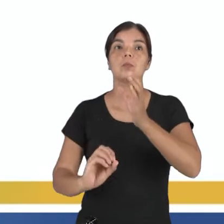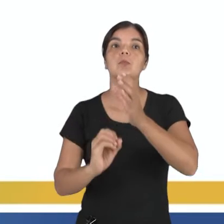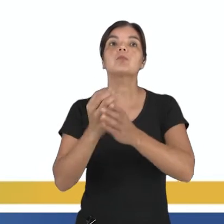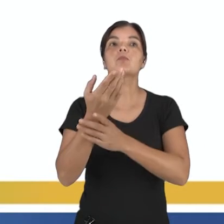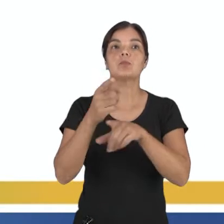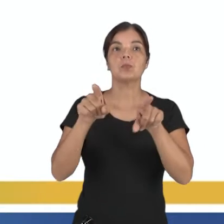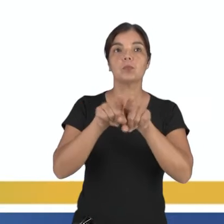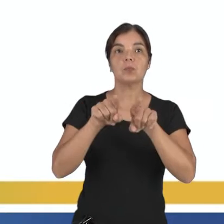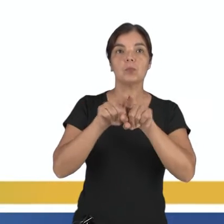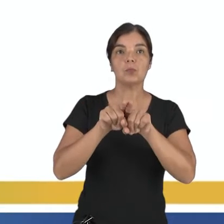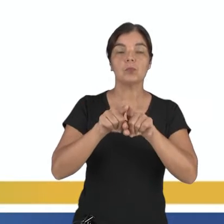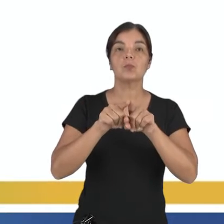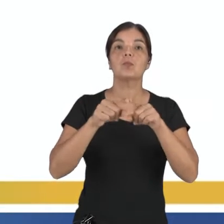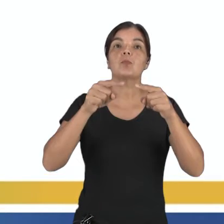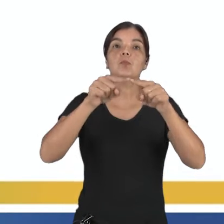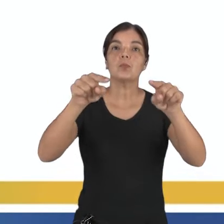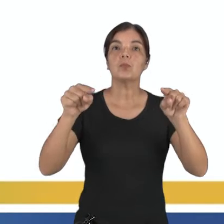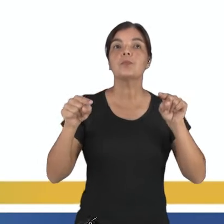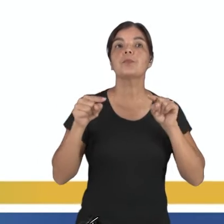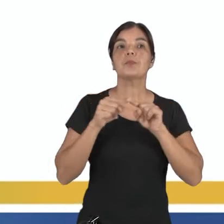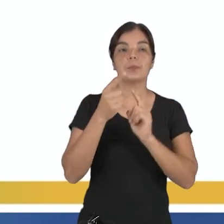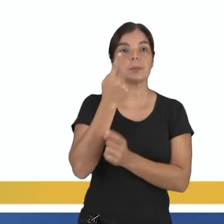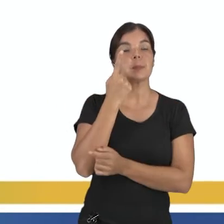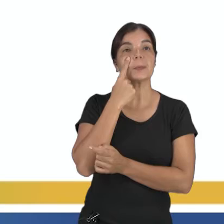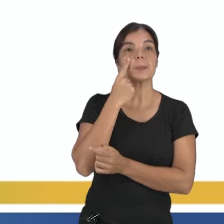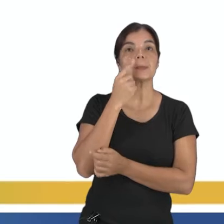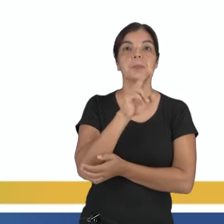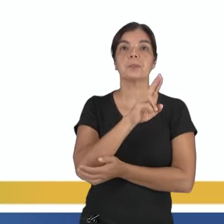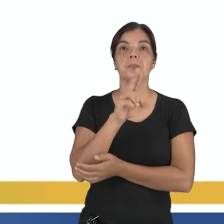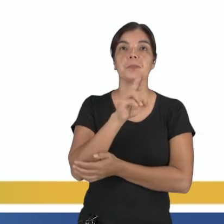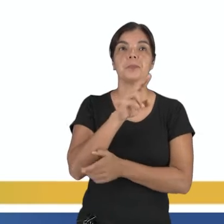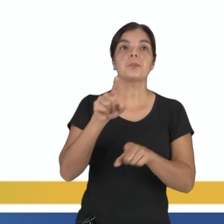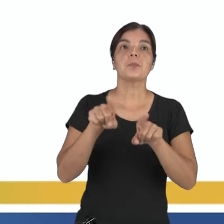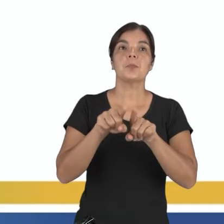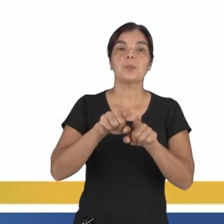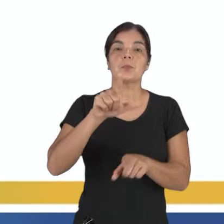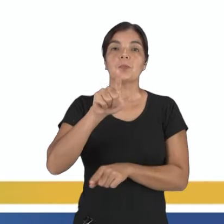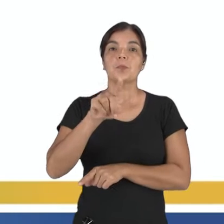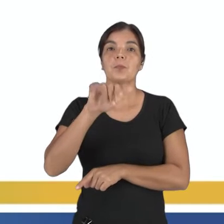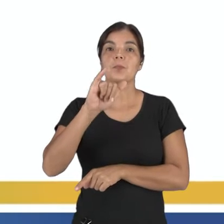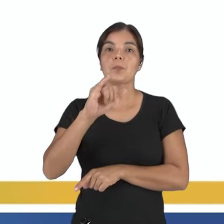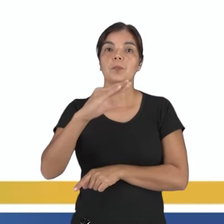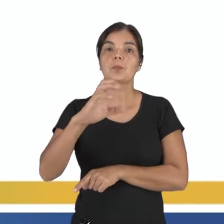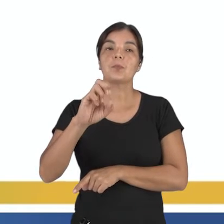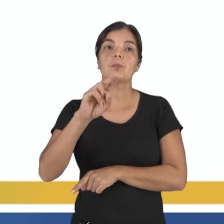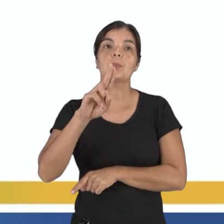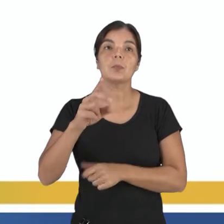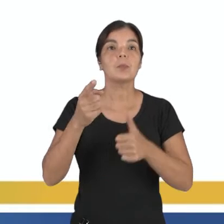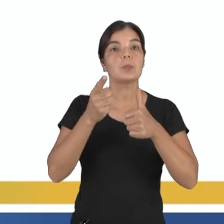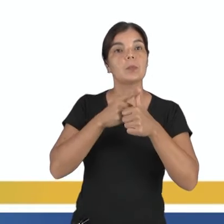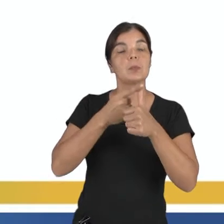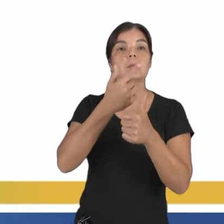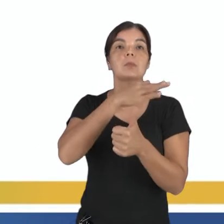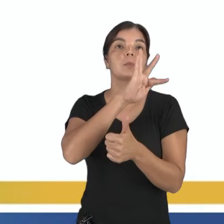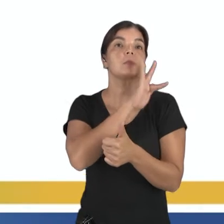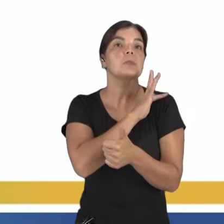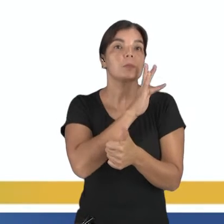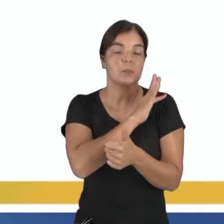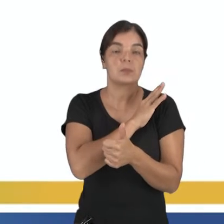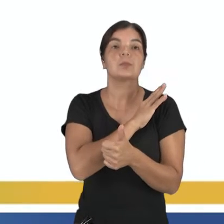Liceu, que é o ginásio, que mais tarde a gente pode chamar que esse liceu aí, ele veio ser a primeira faculdade, né?